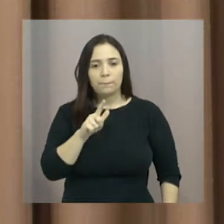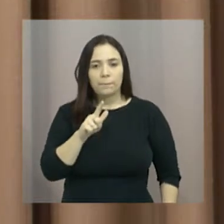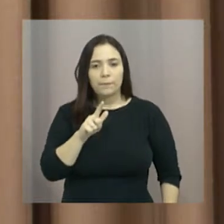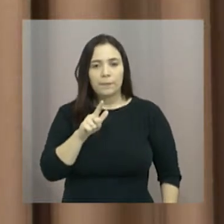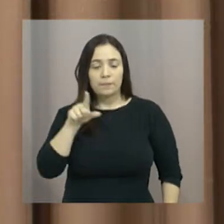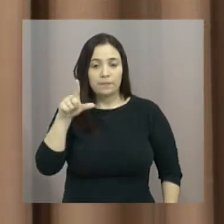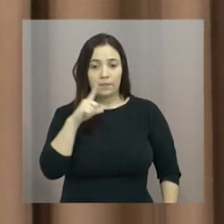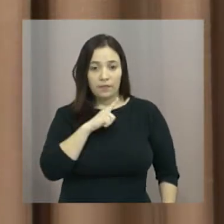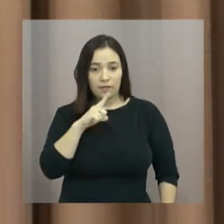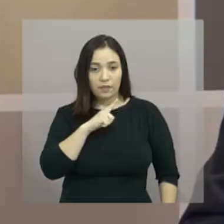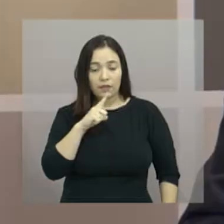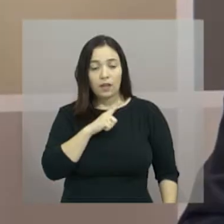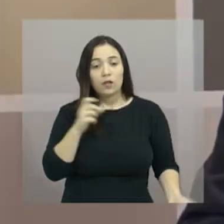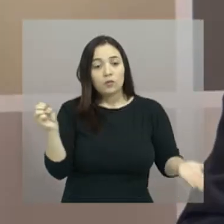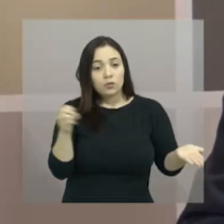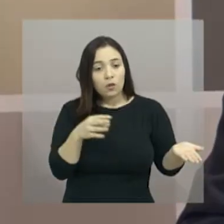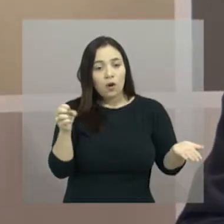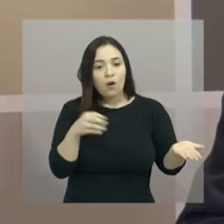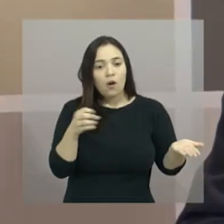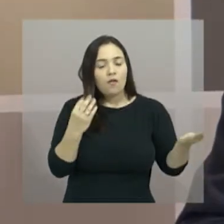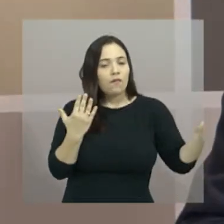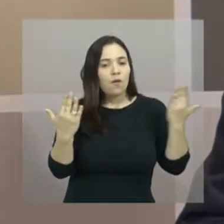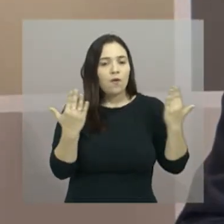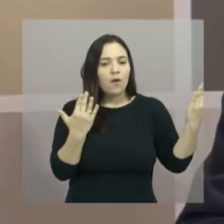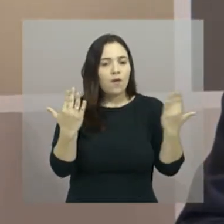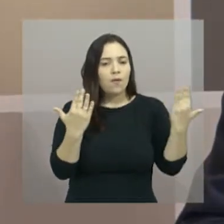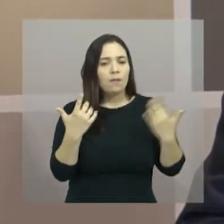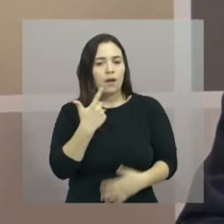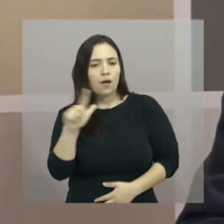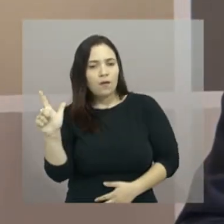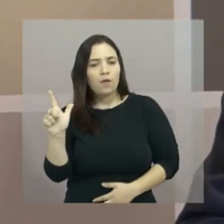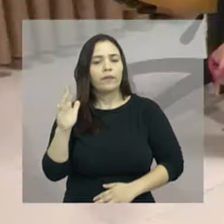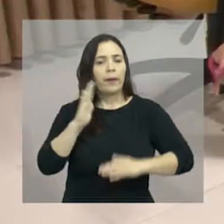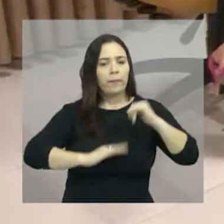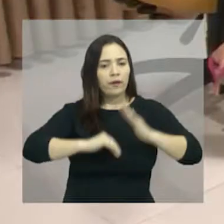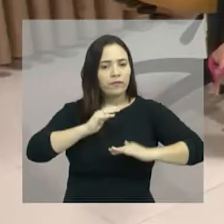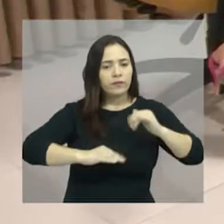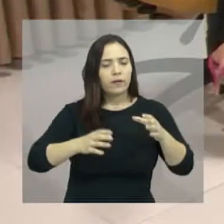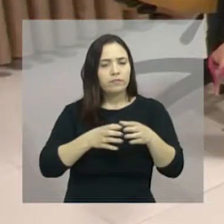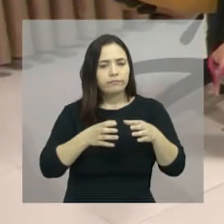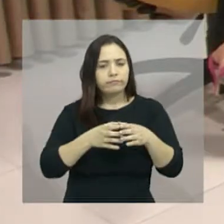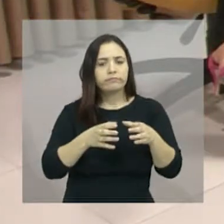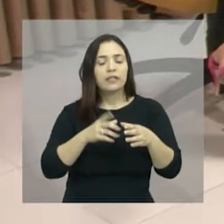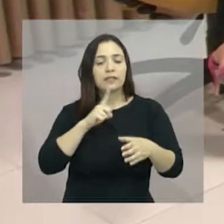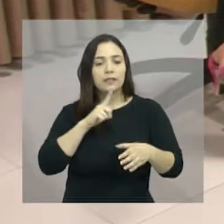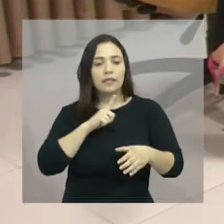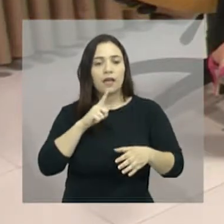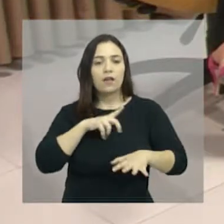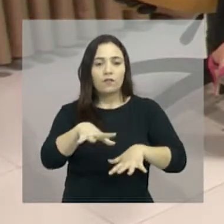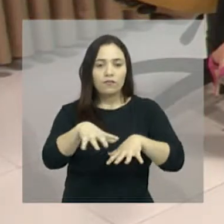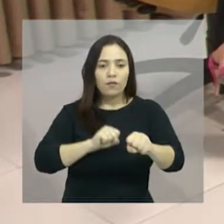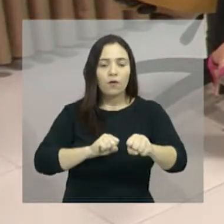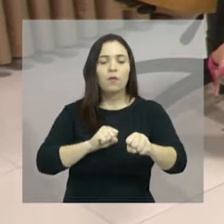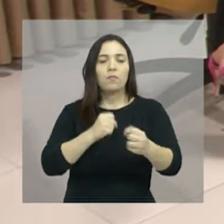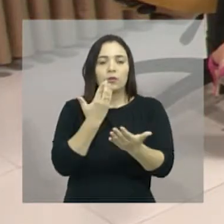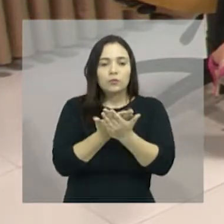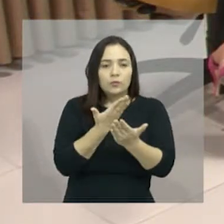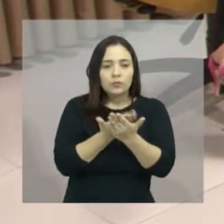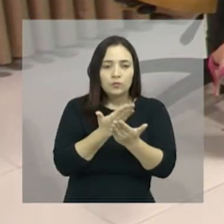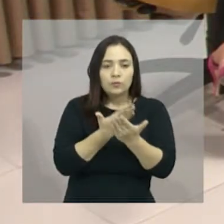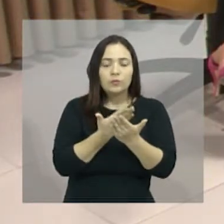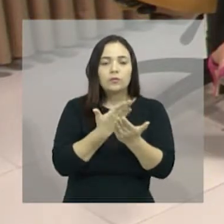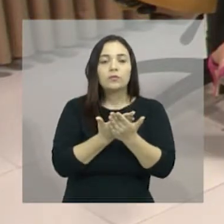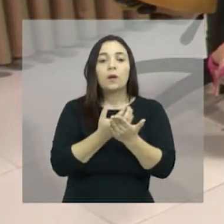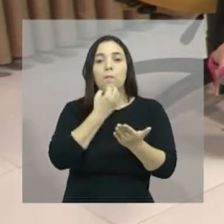sendo nova, mas é nova comparada a algumas outras, e vários profissionais na área que se especializam, a própria área mesmo que tem